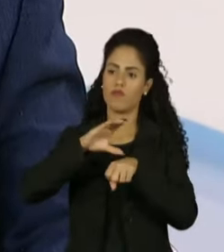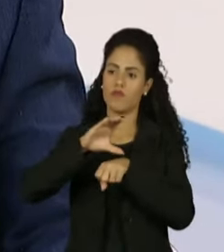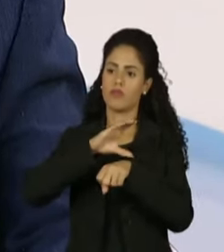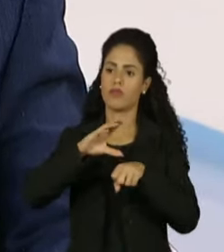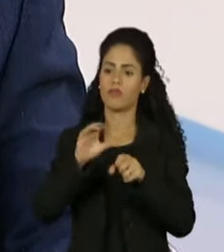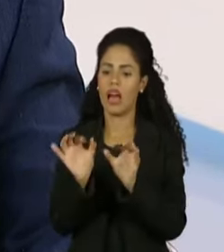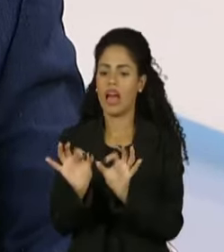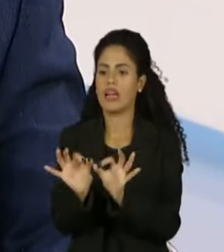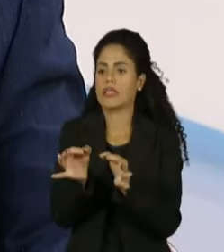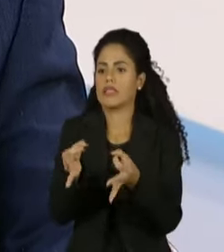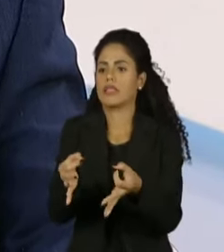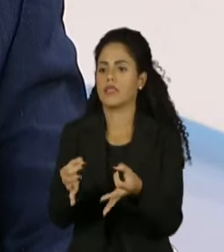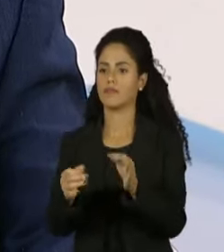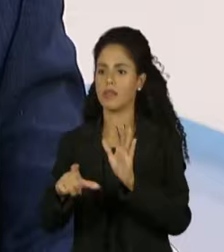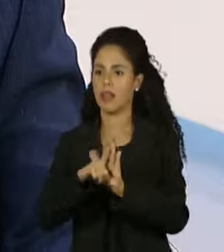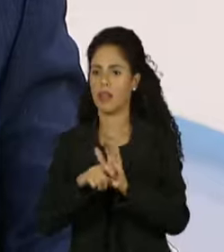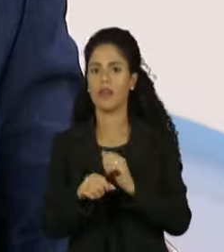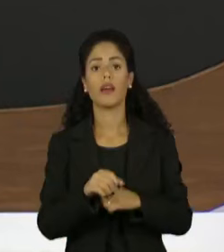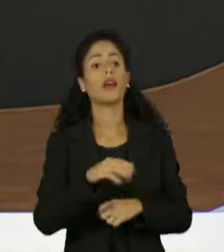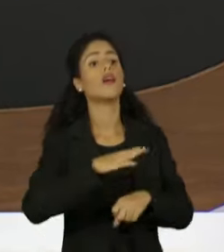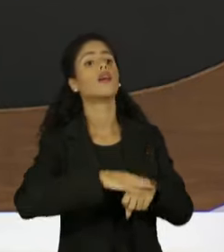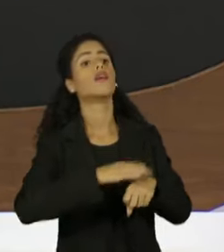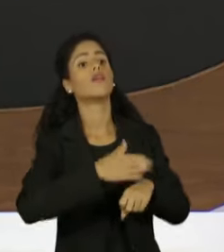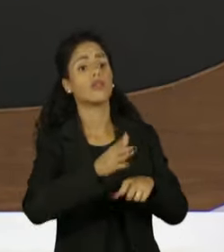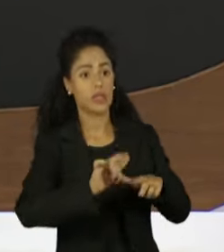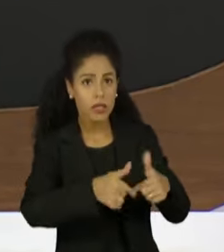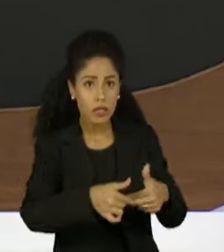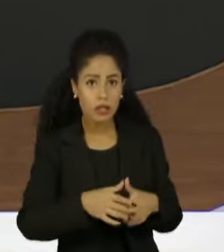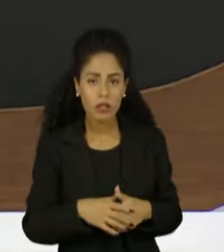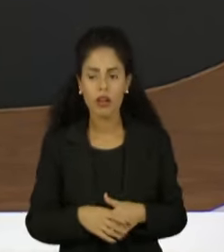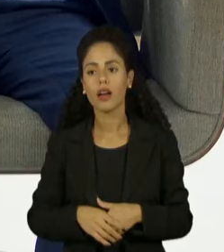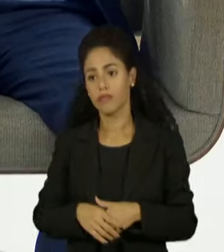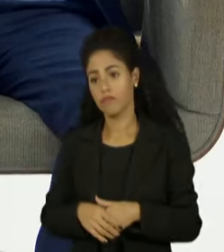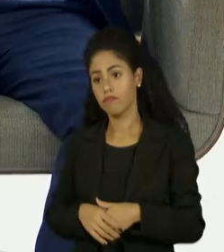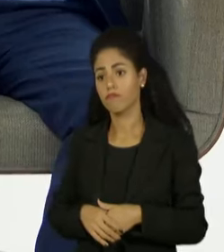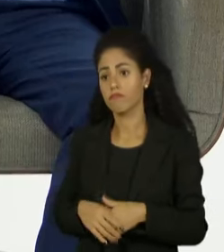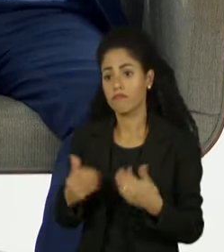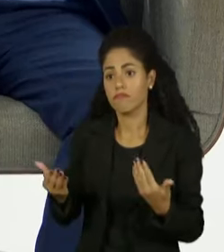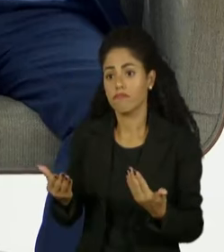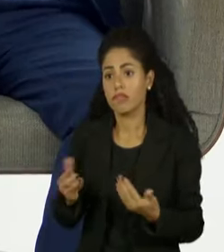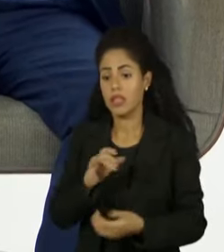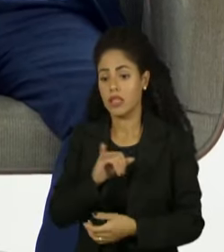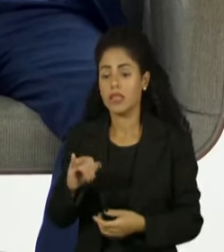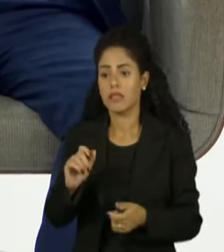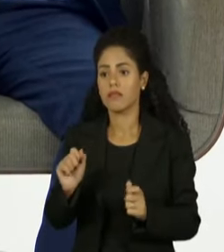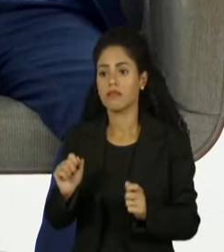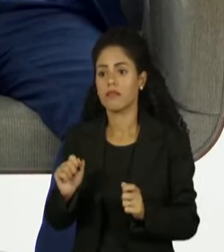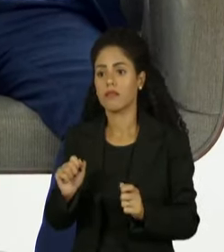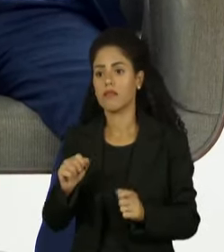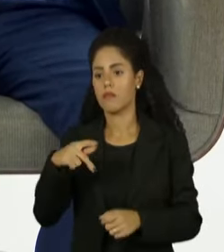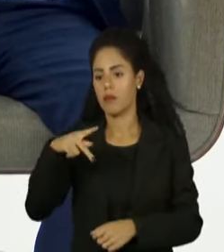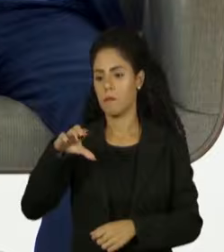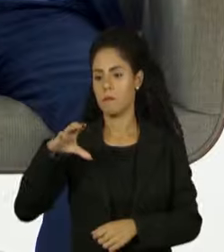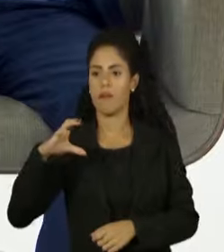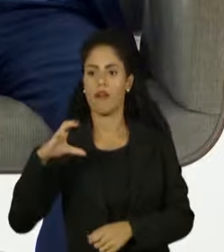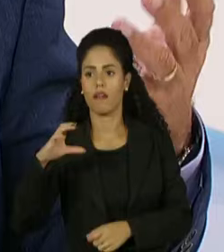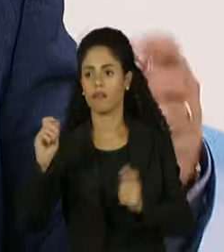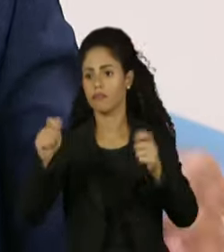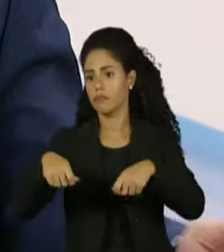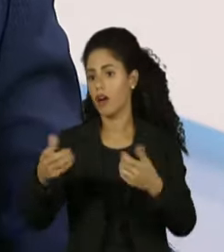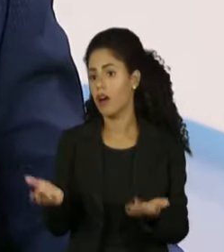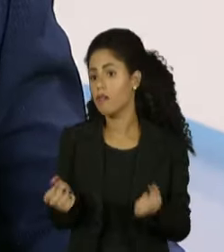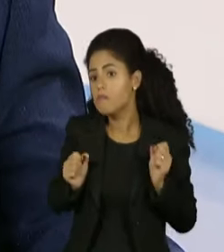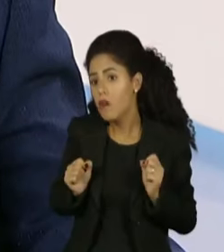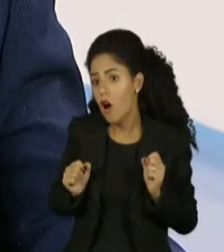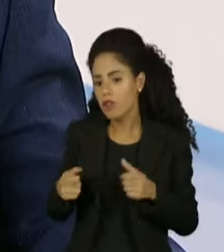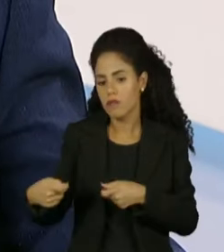é simplesmente, ele não tem lei. E vai fazê-lo, né? O senhor tem dúvida. Se isso acontecer, nós podemos fazer uma PEC. Aí pode ser uma queda de